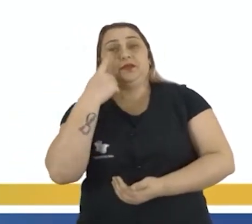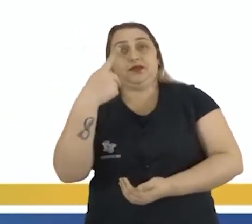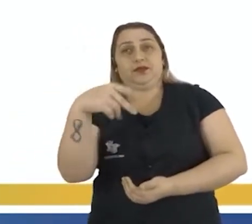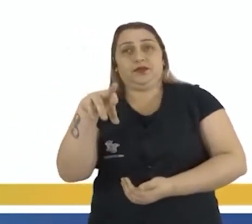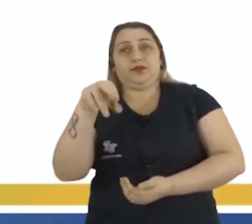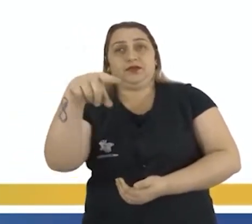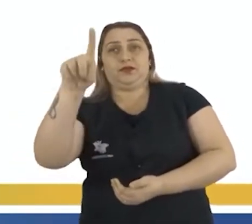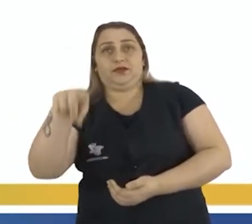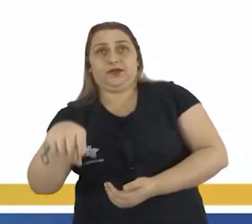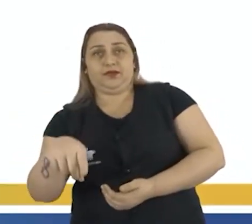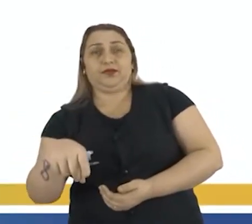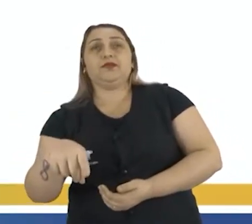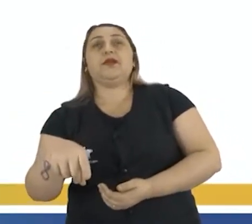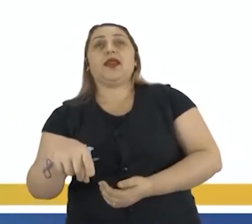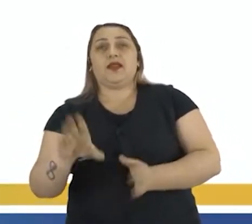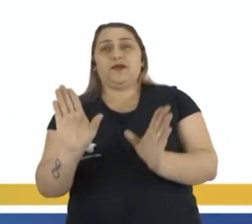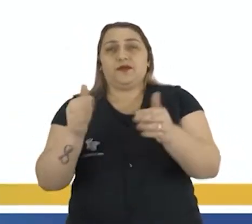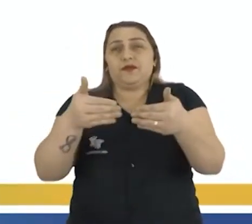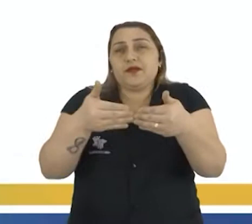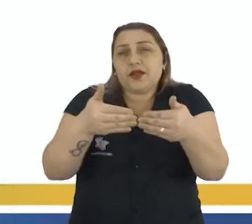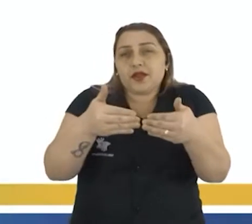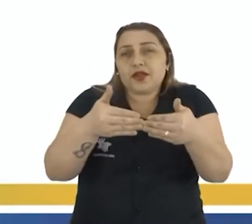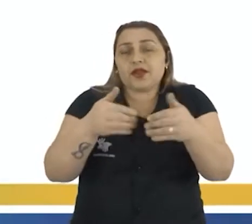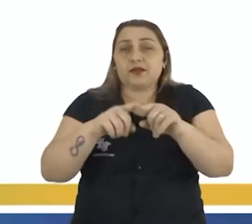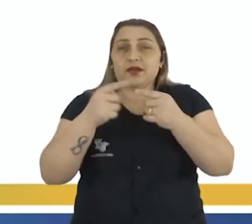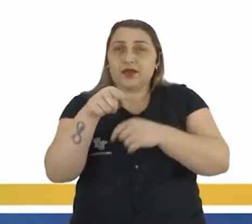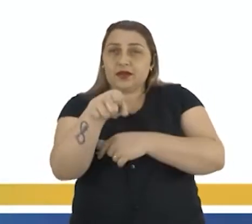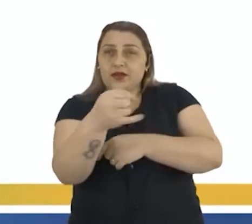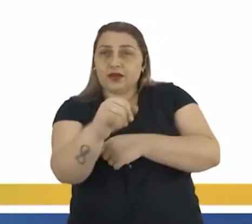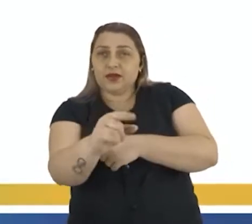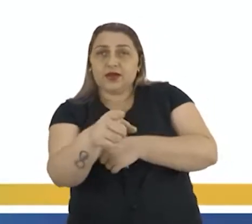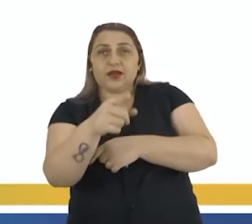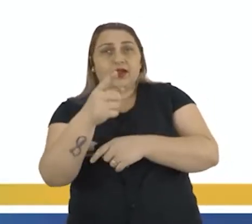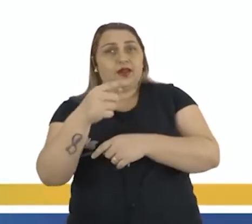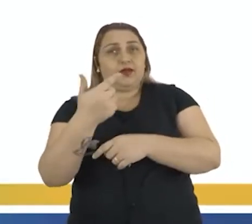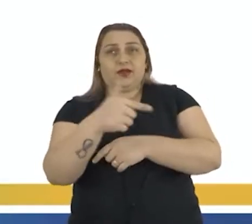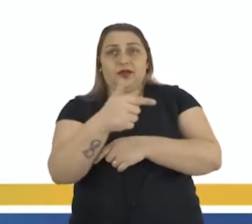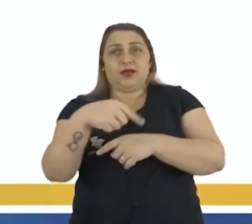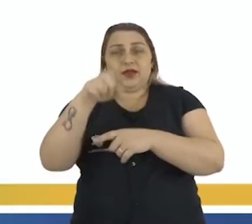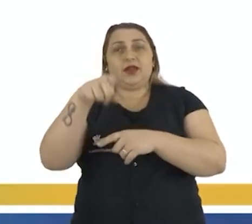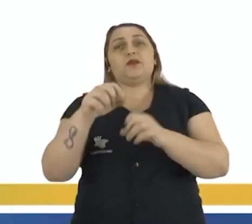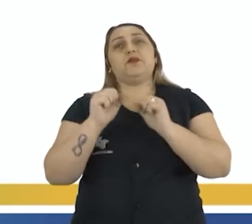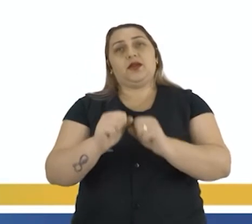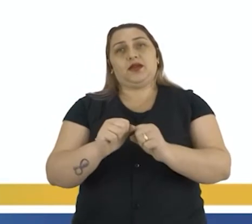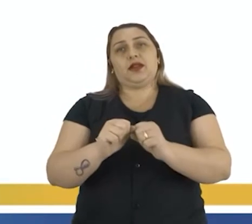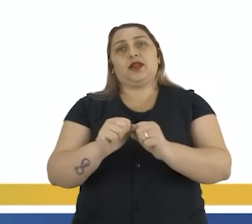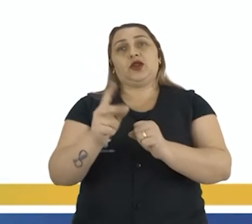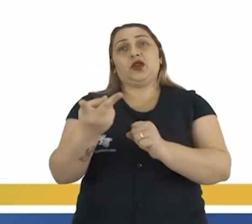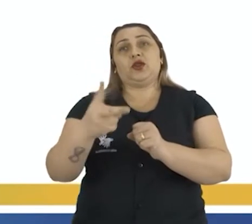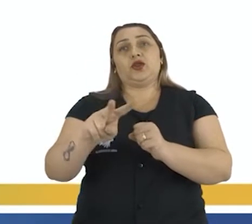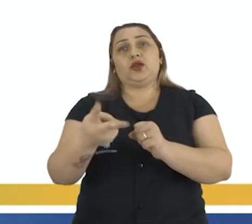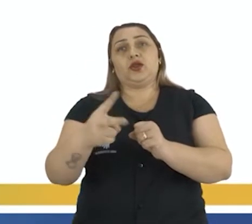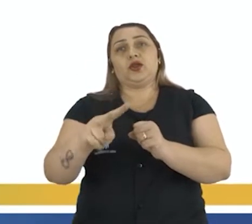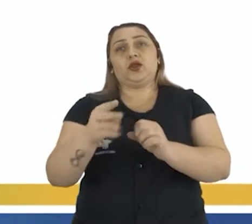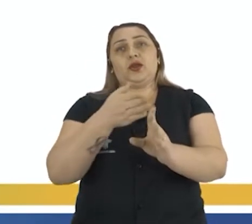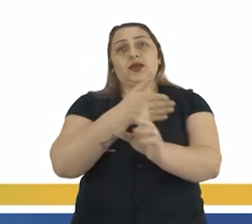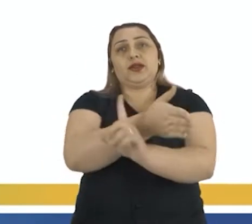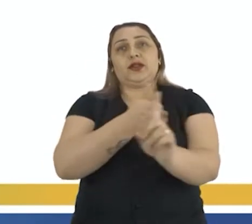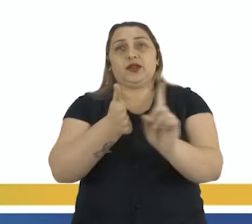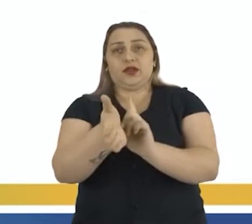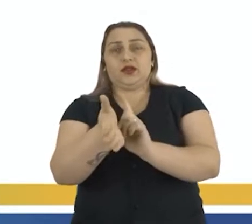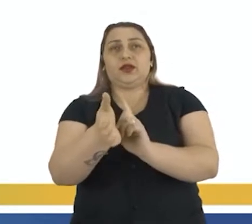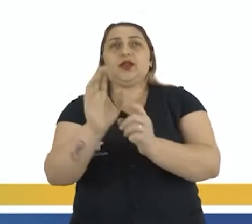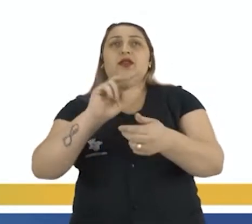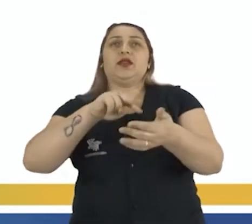acento circunflexo é um pouquinho mais fechada, mas se você não acentuar, pode dar ambiguidade. Vamos ver o que